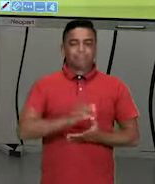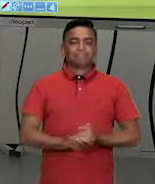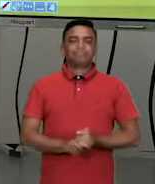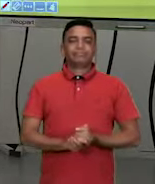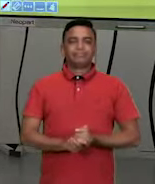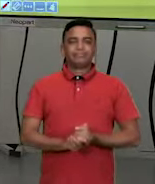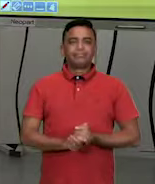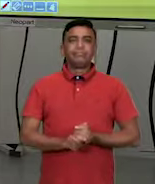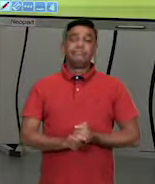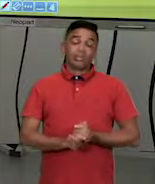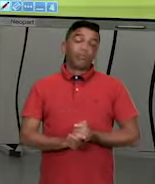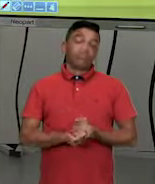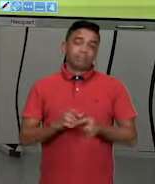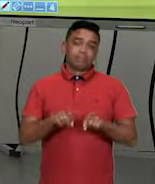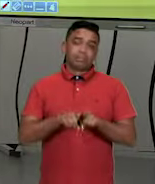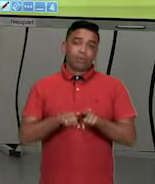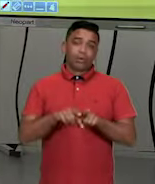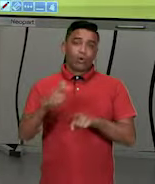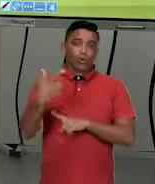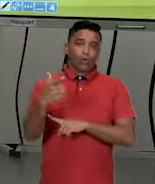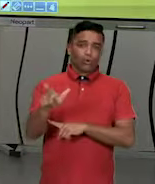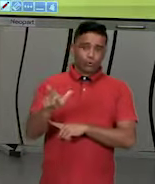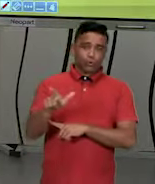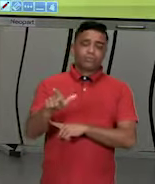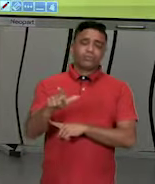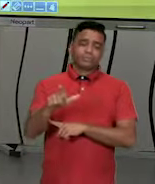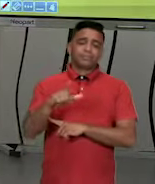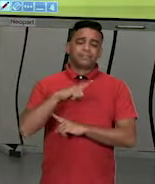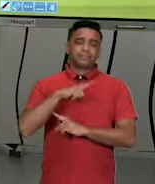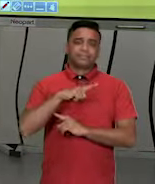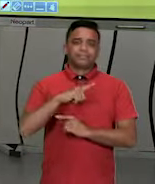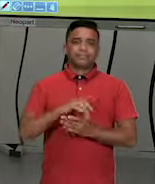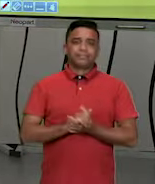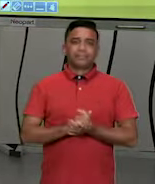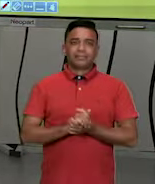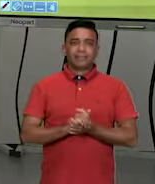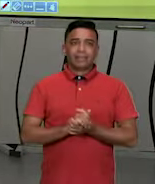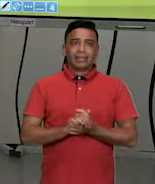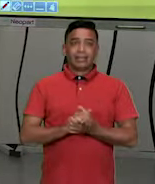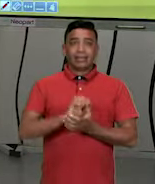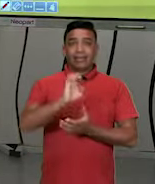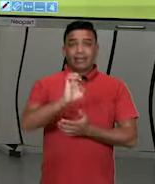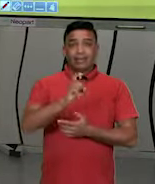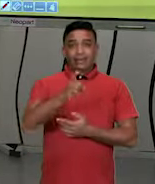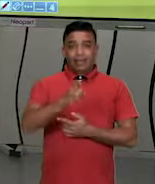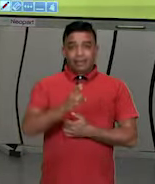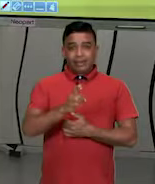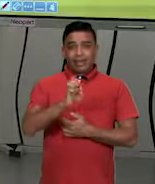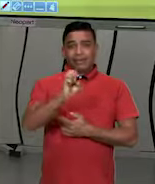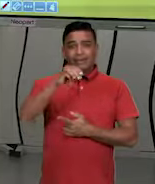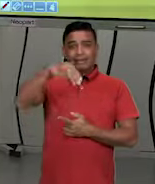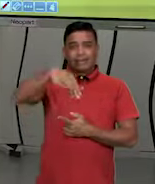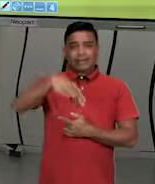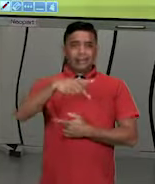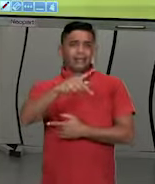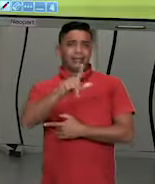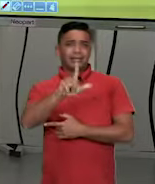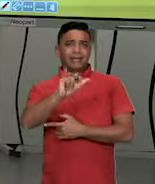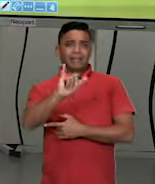Além da modalização, nós temos também a exemplificação. A exemplificação, ela